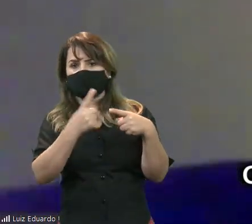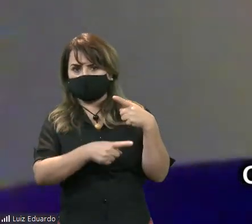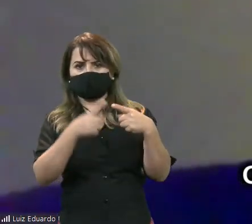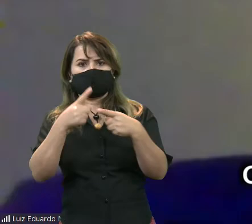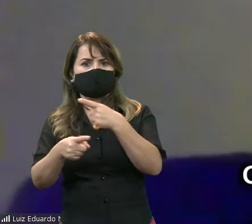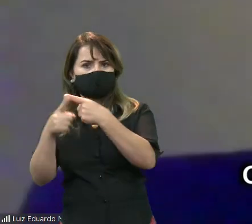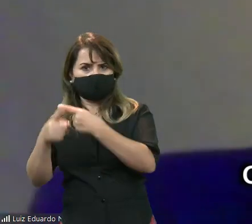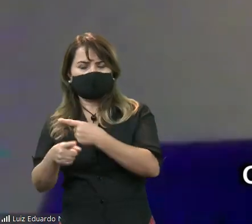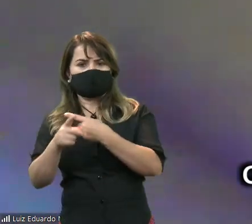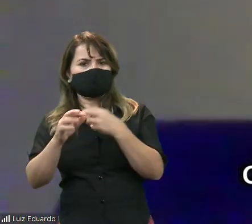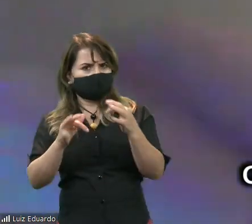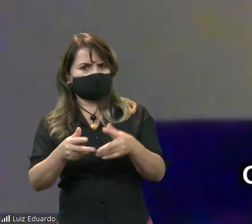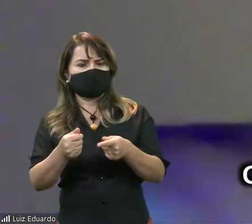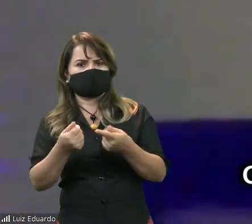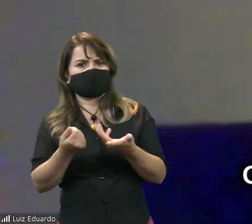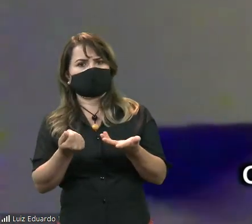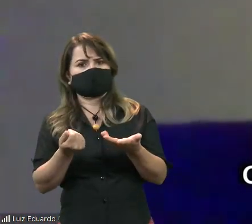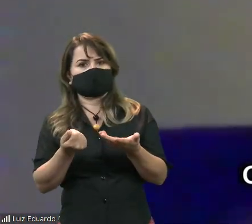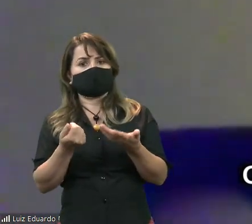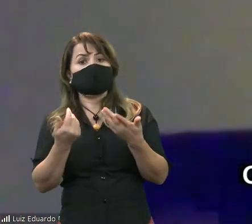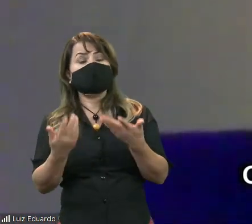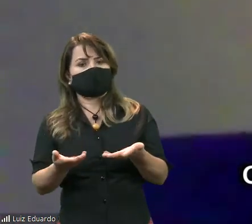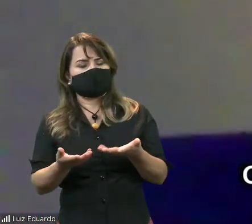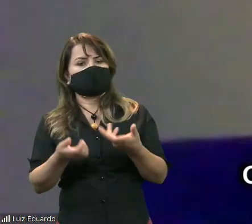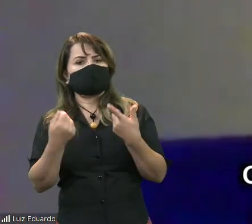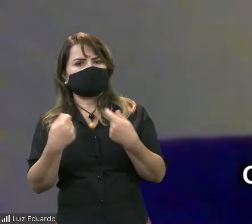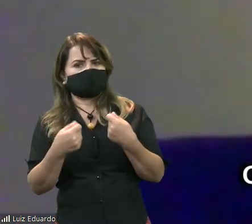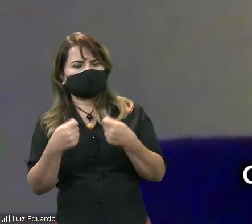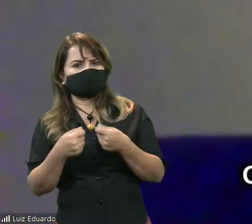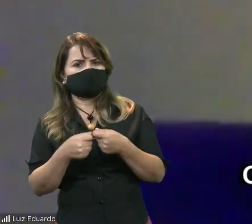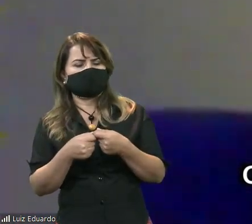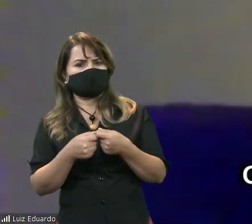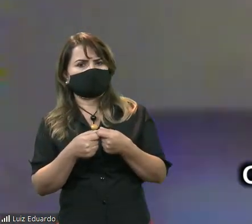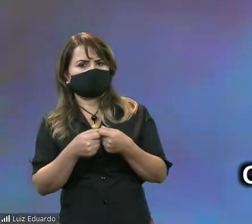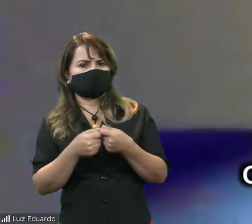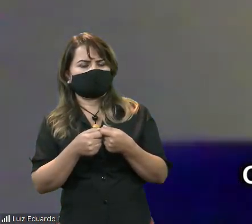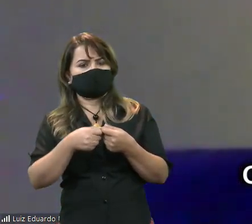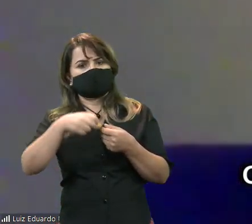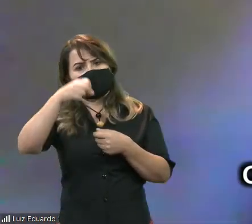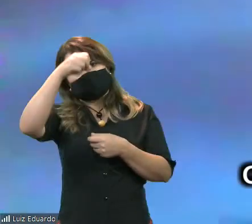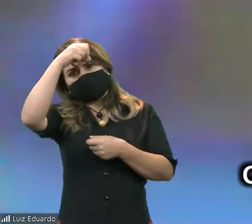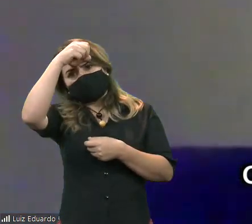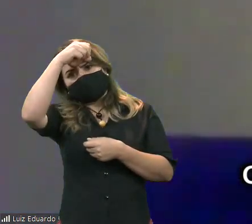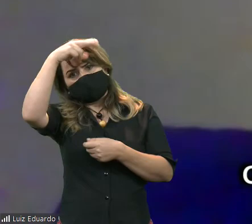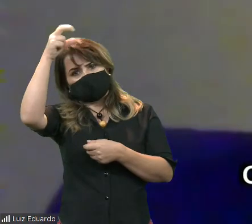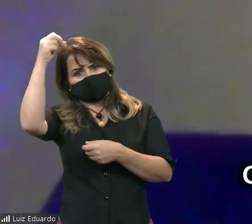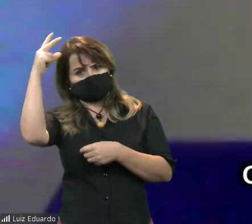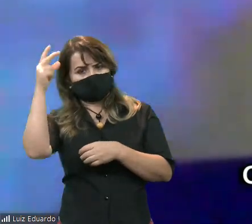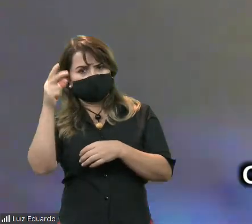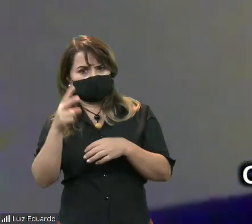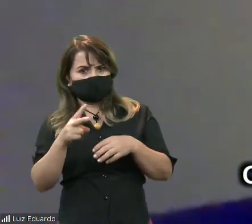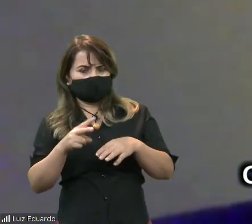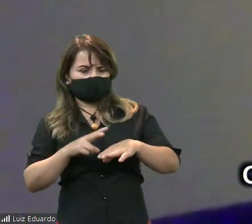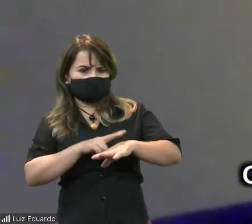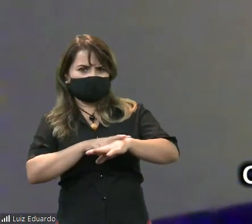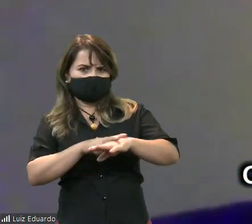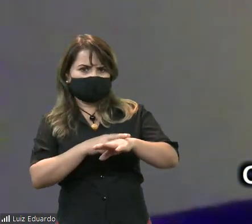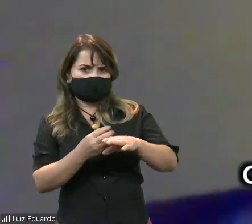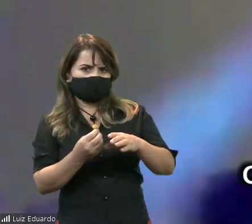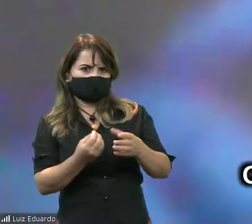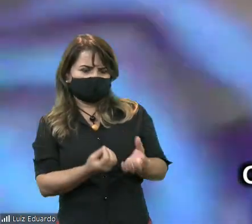se bobear. A prefeitura é que tem cuidado do mato que tem ao longo desta